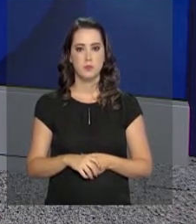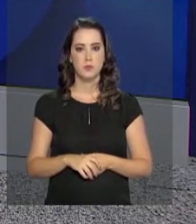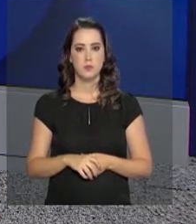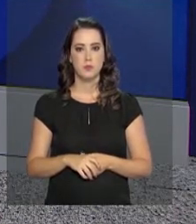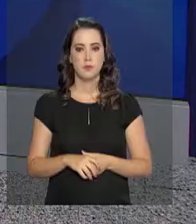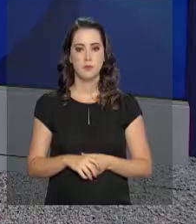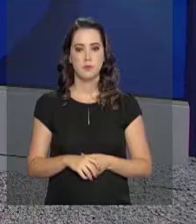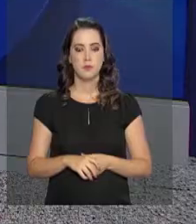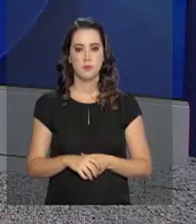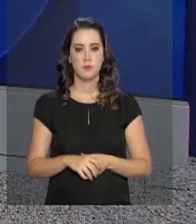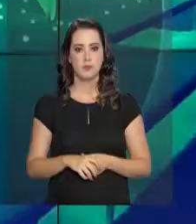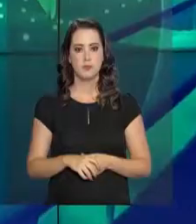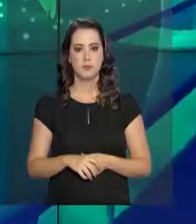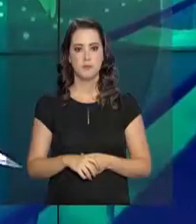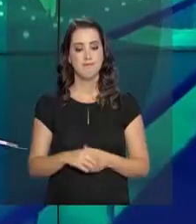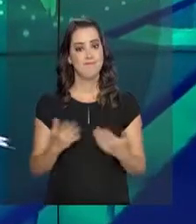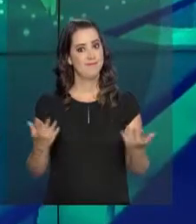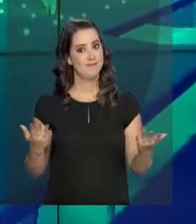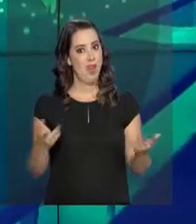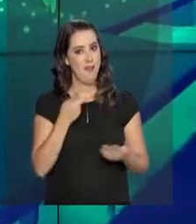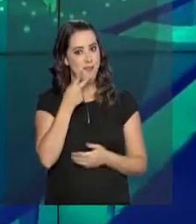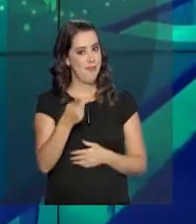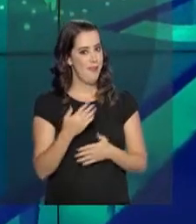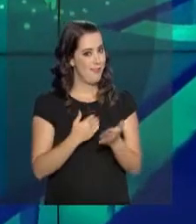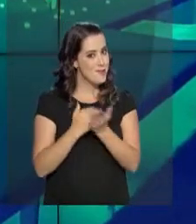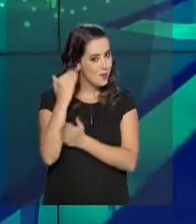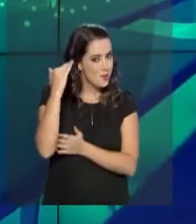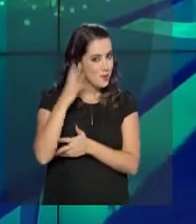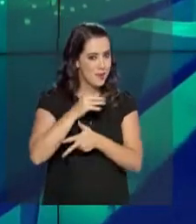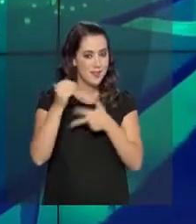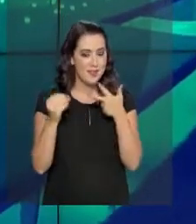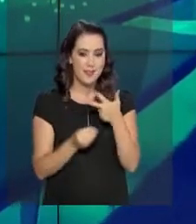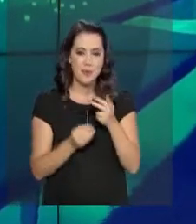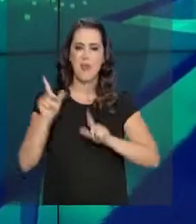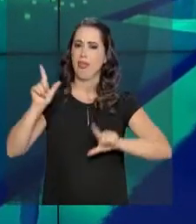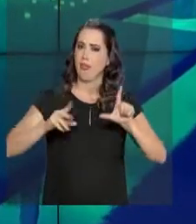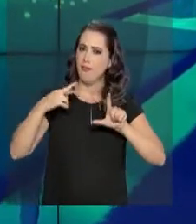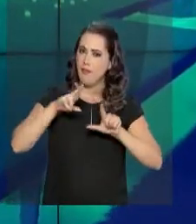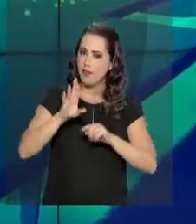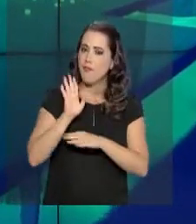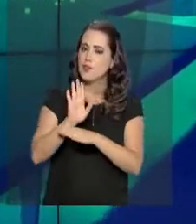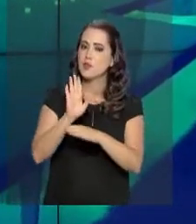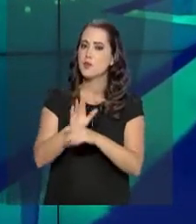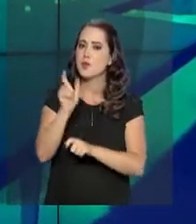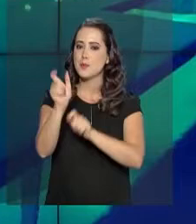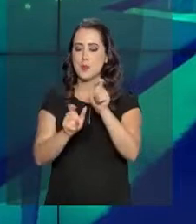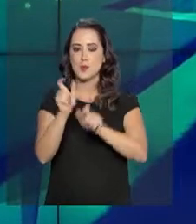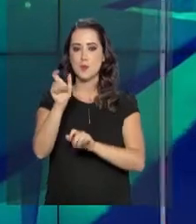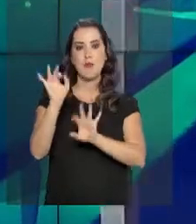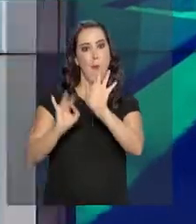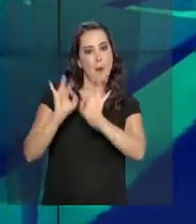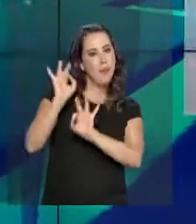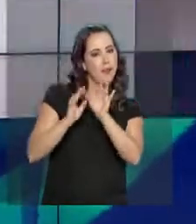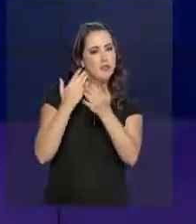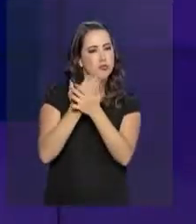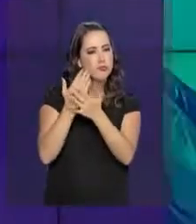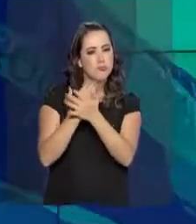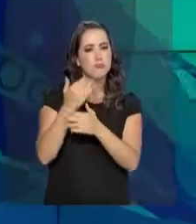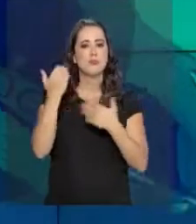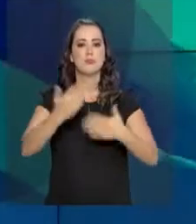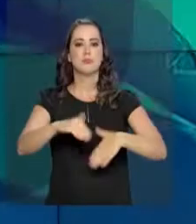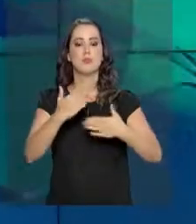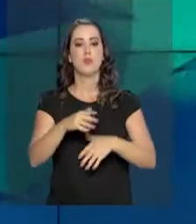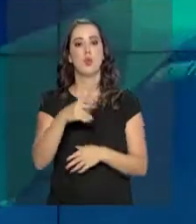enem.inep.gov.br e ainda sobre o enem a nbr vai dar uma ajuda aos estudantes que estão se preparando para as provas